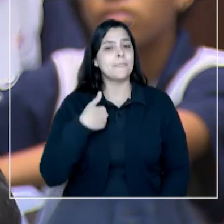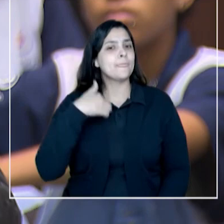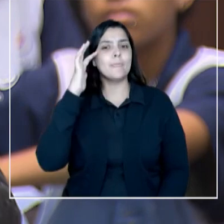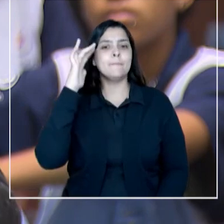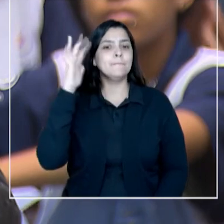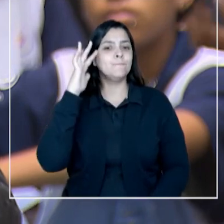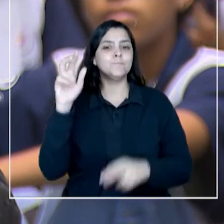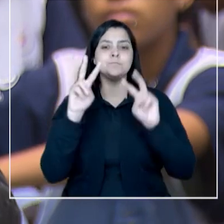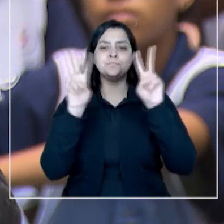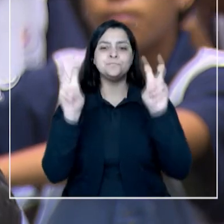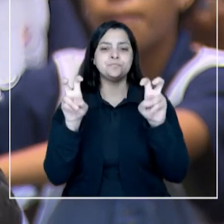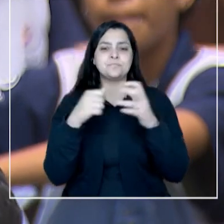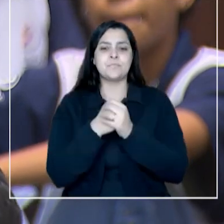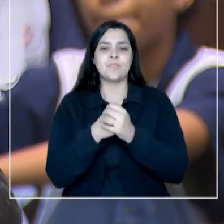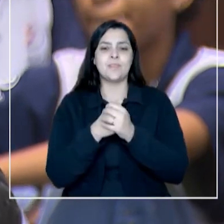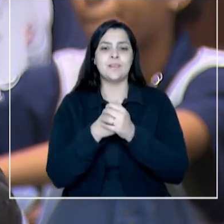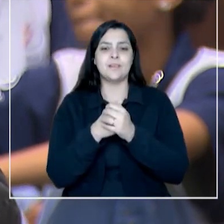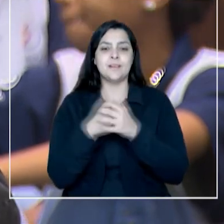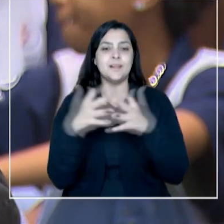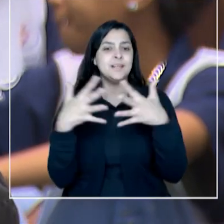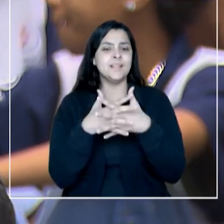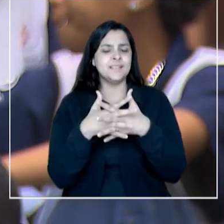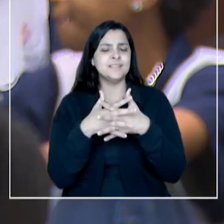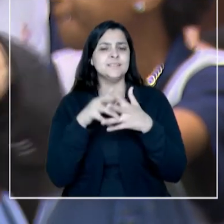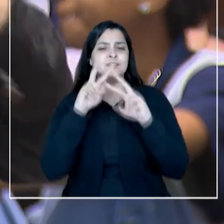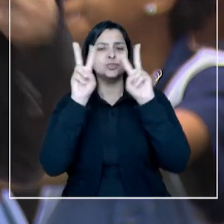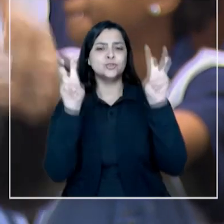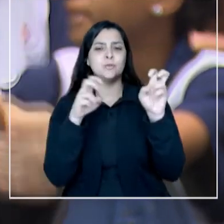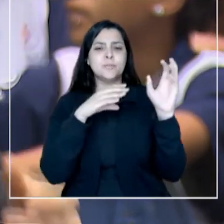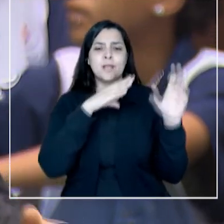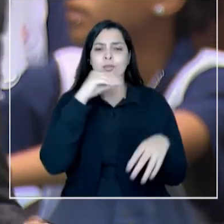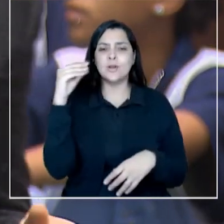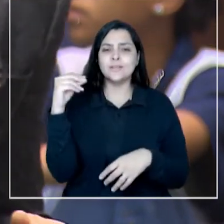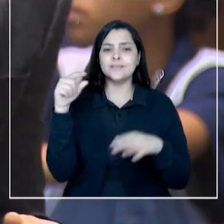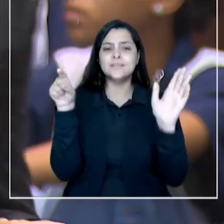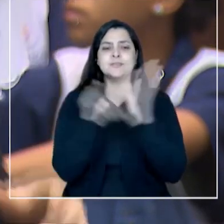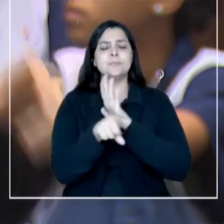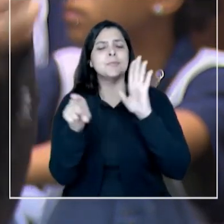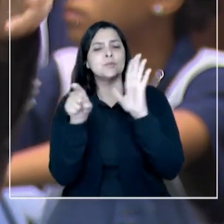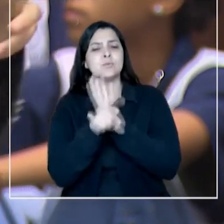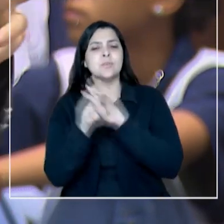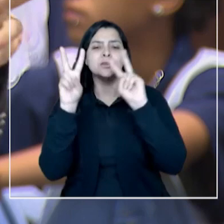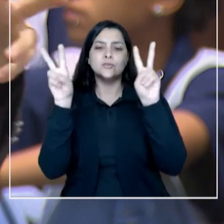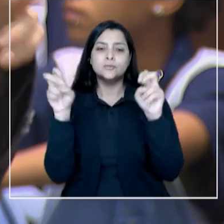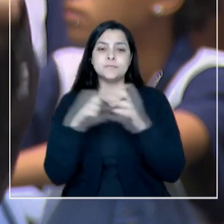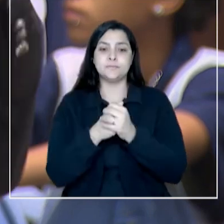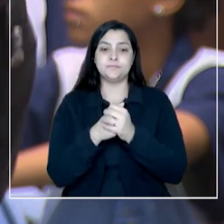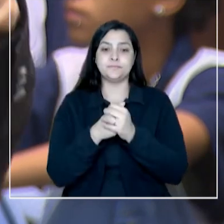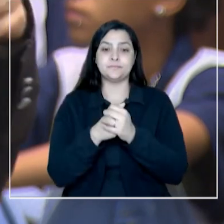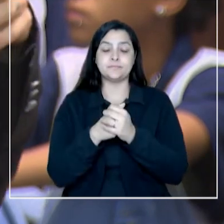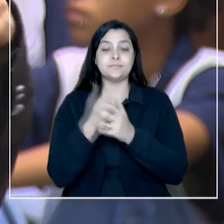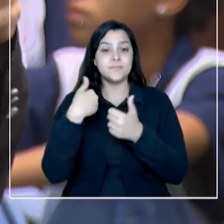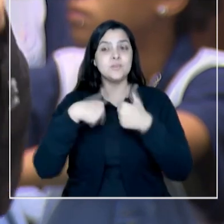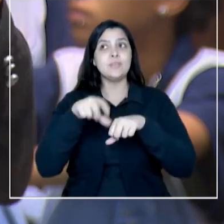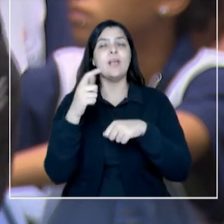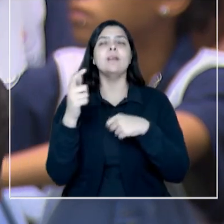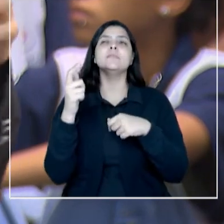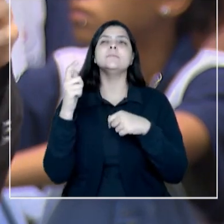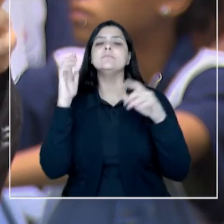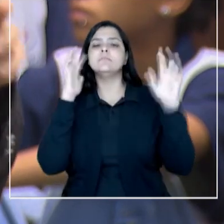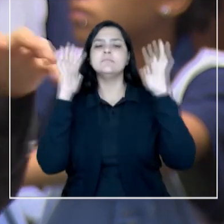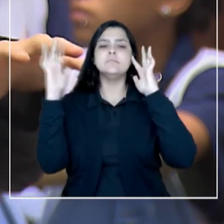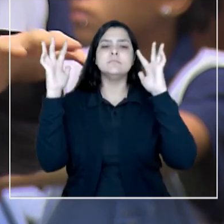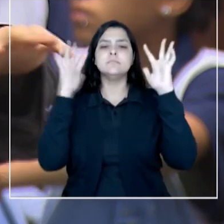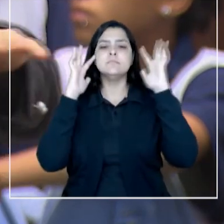sobre essa minha crise na adolescência, infância, desse questionamento, né? E no meio da minha terapia, eu estava meio que dormindo assim,